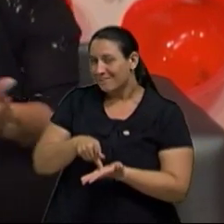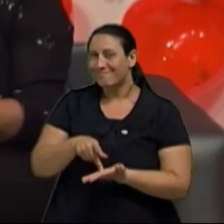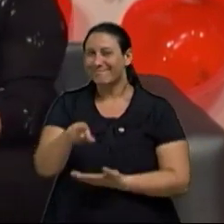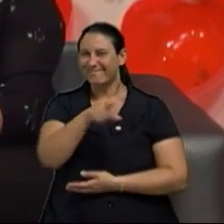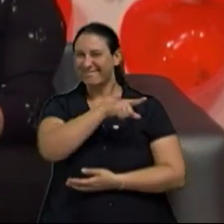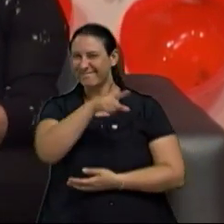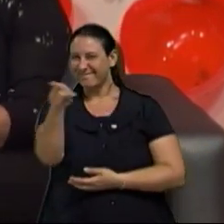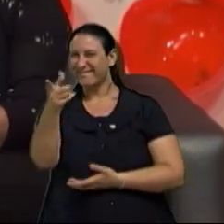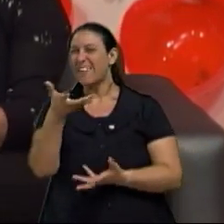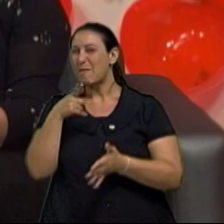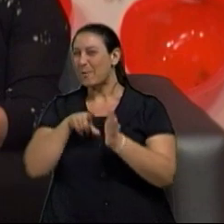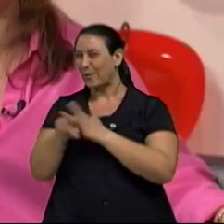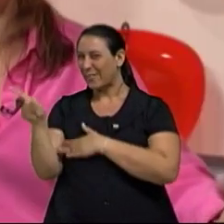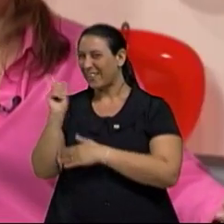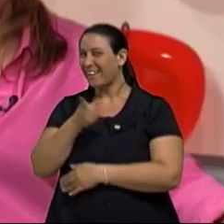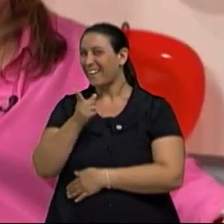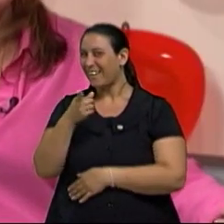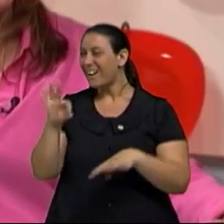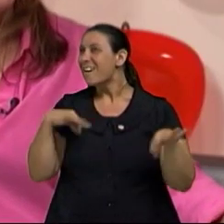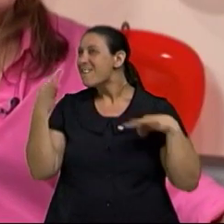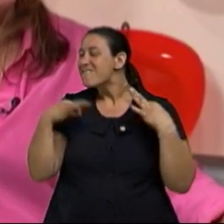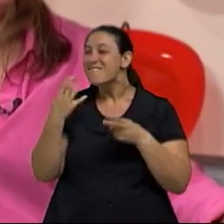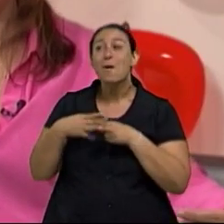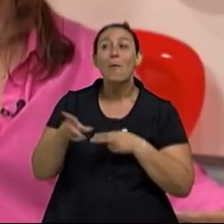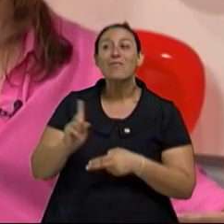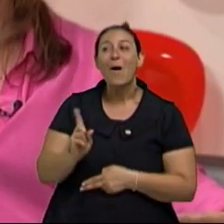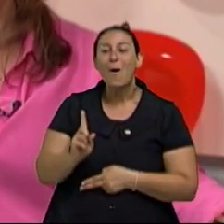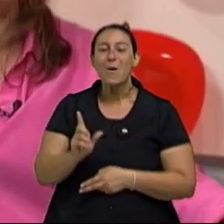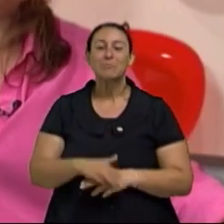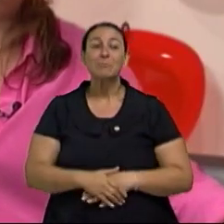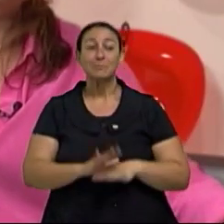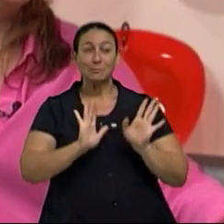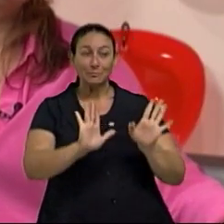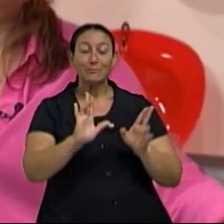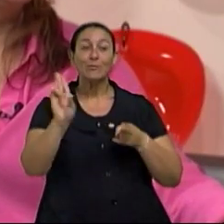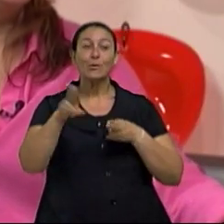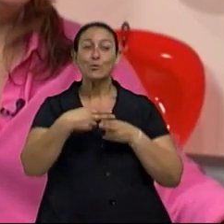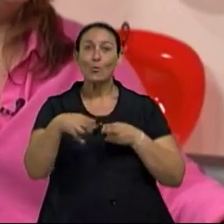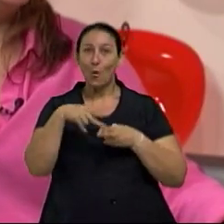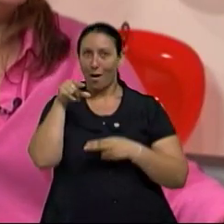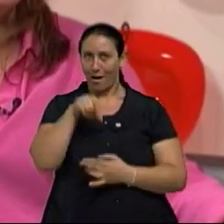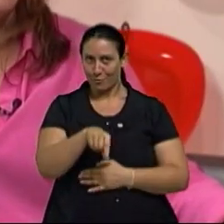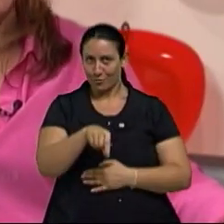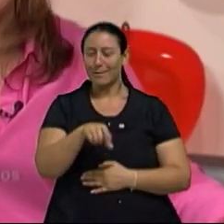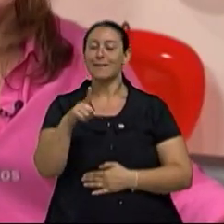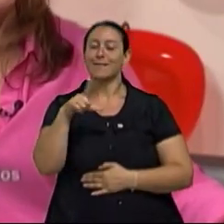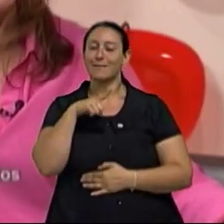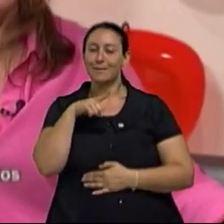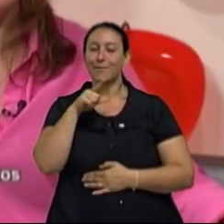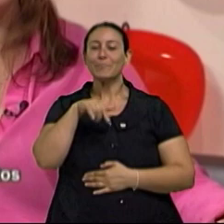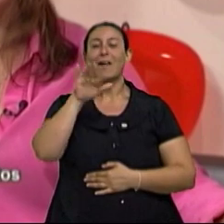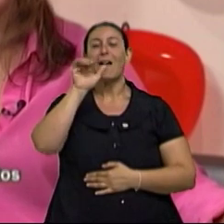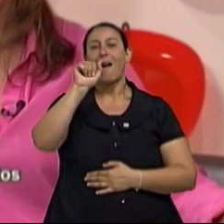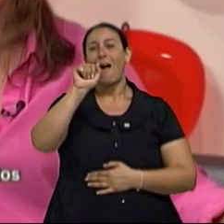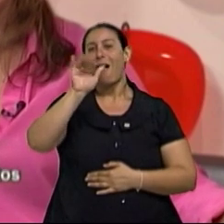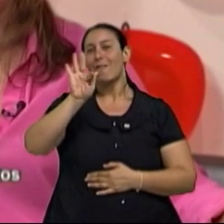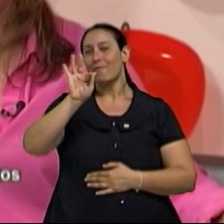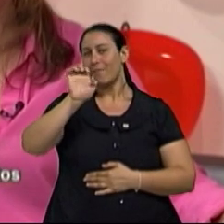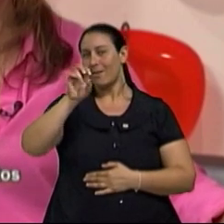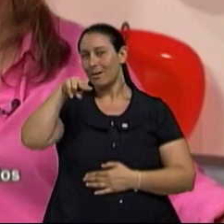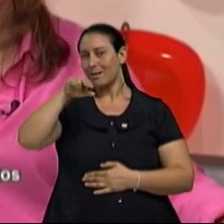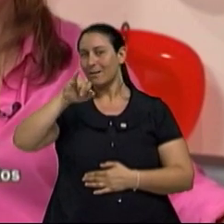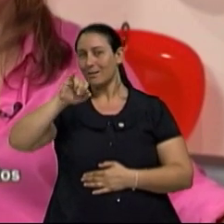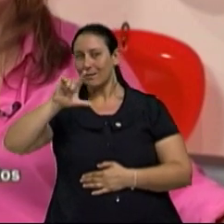eu adivinho? Olha, partindo do princípio que o chocolate tem a feniletilamina, que é um